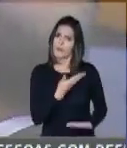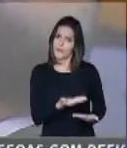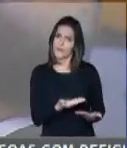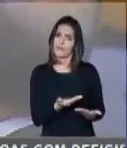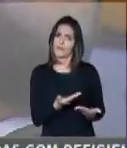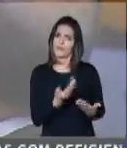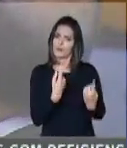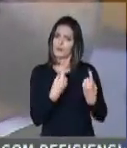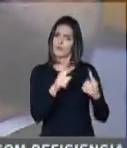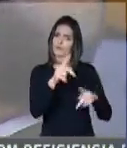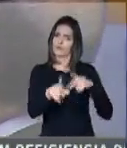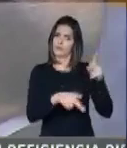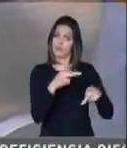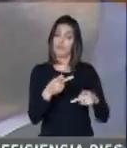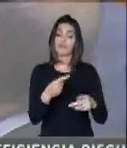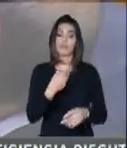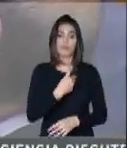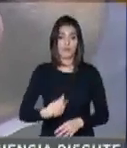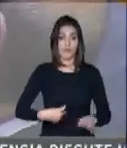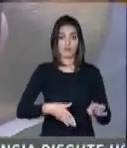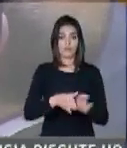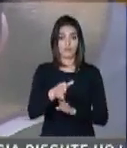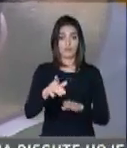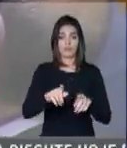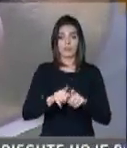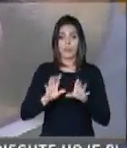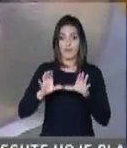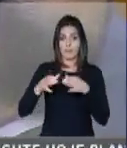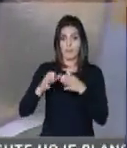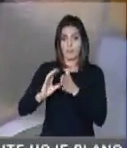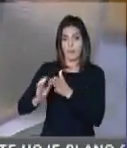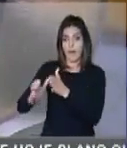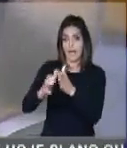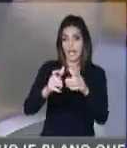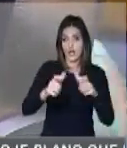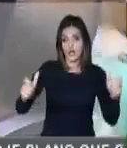a orientação do governo, e peço também para que a maioria siga o governo, é pela manutenção do veto.